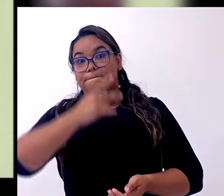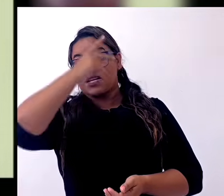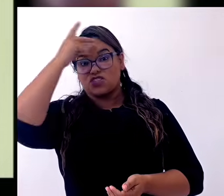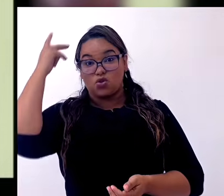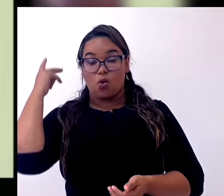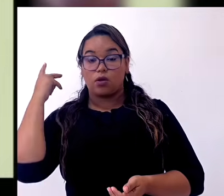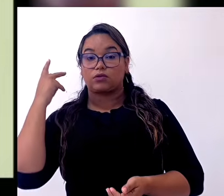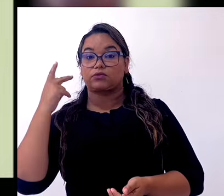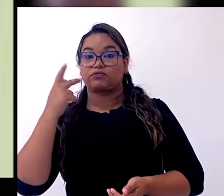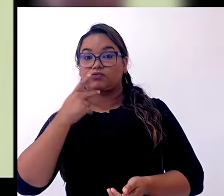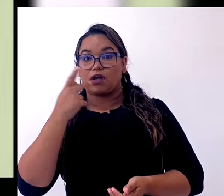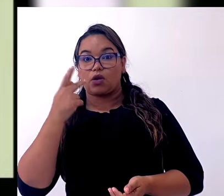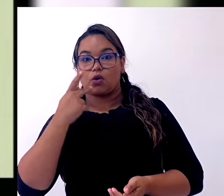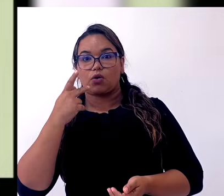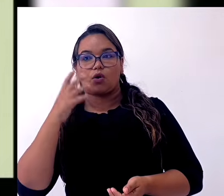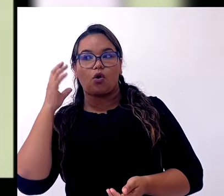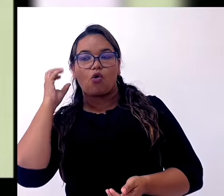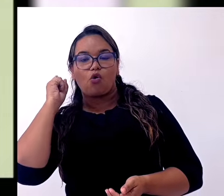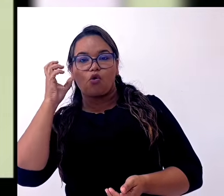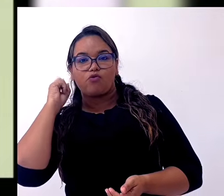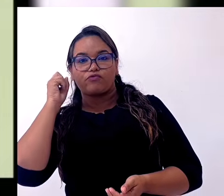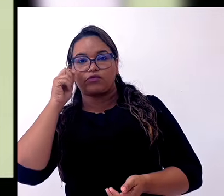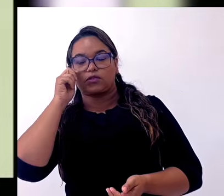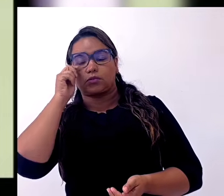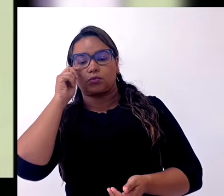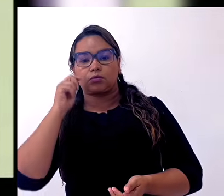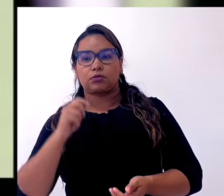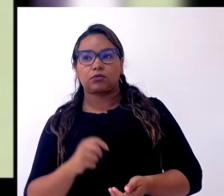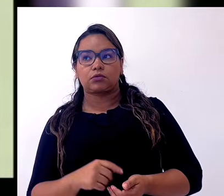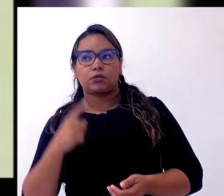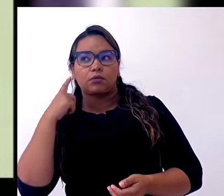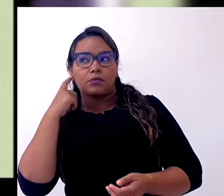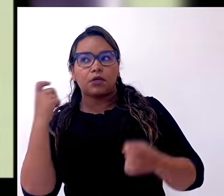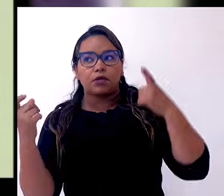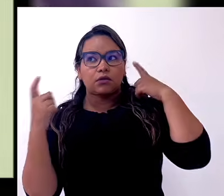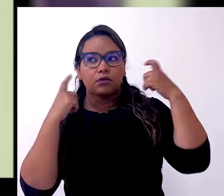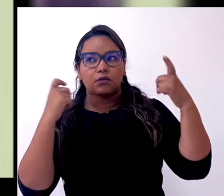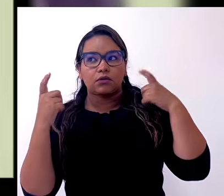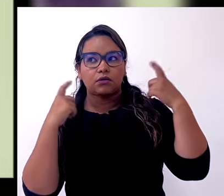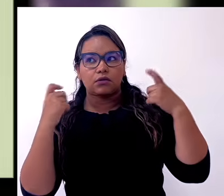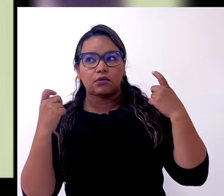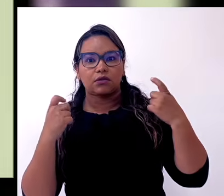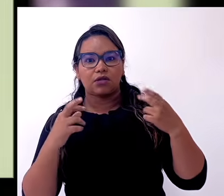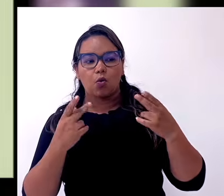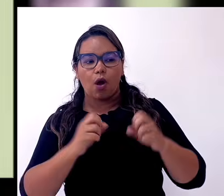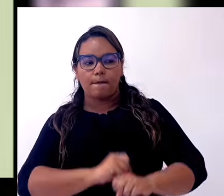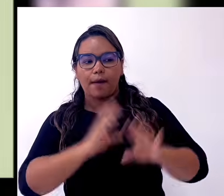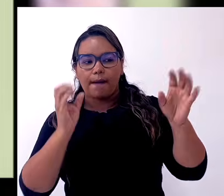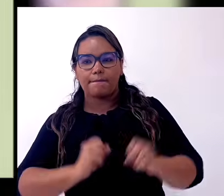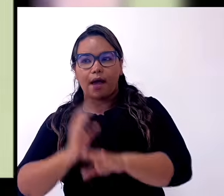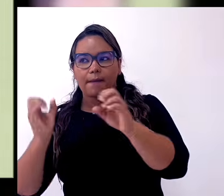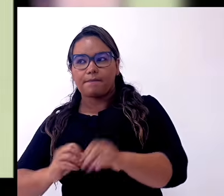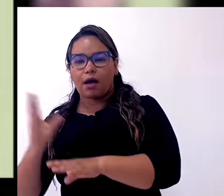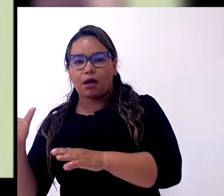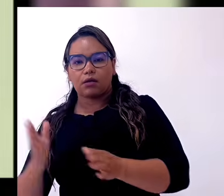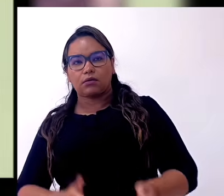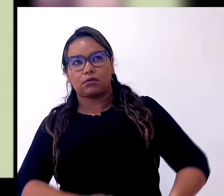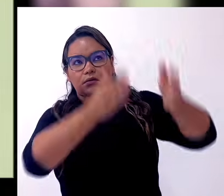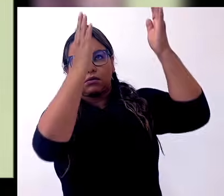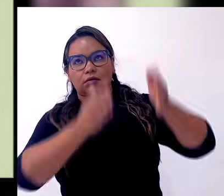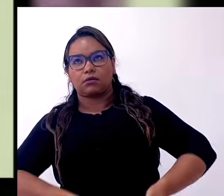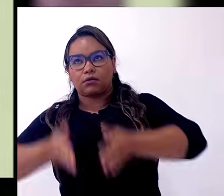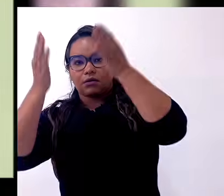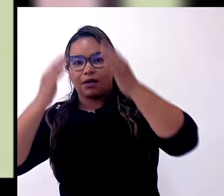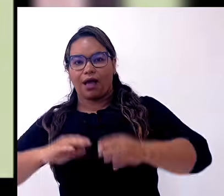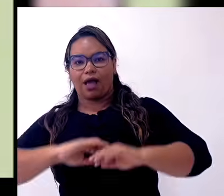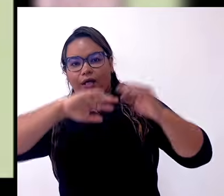Eu estava a 5 quarteirões de distância quando eu ouvi as explosões. 3 barulhos. E eu me voltei para ver o edifício do